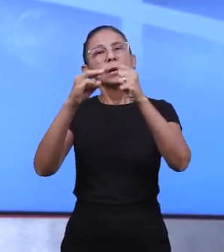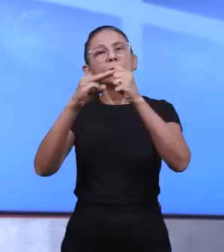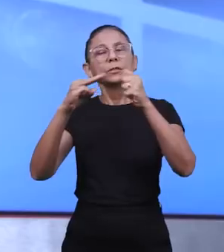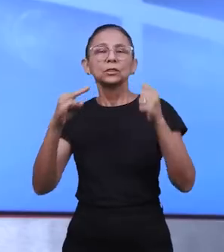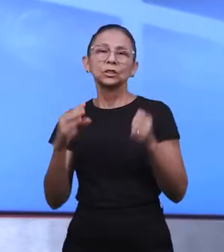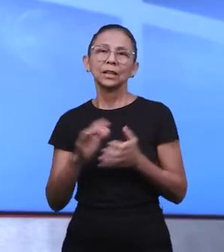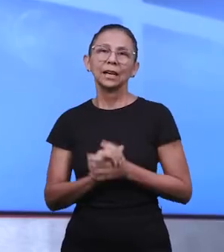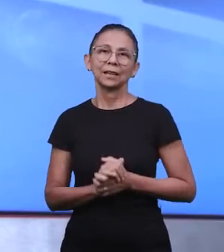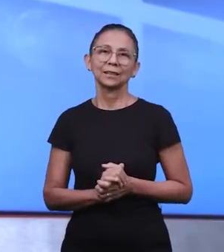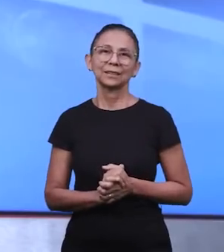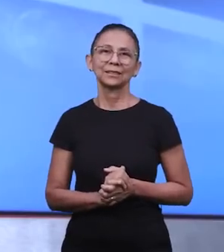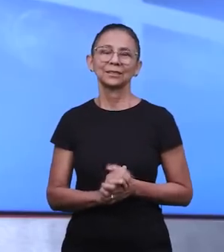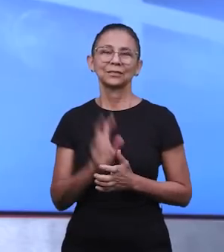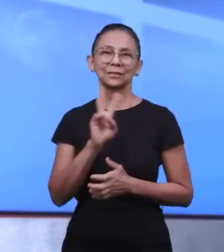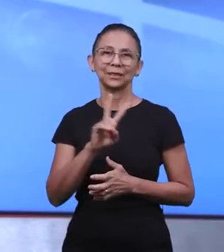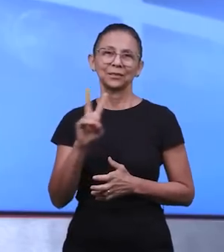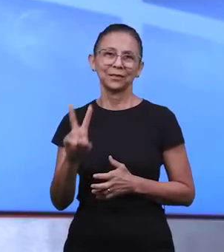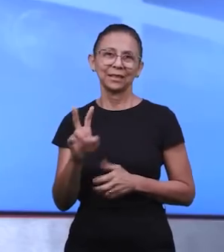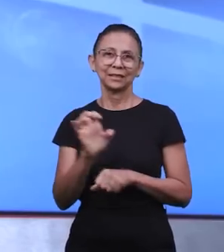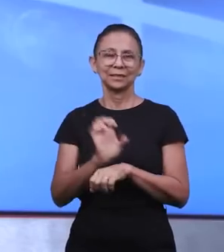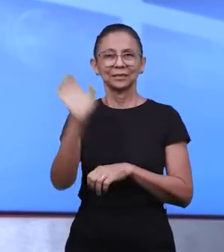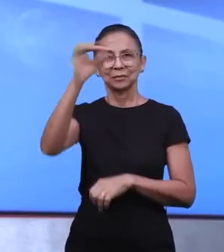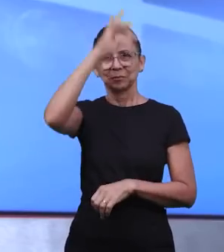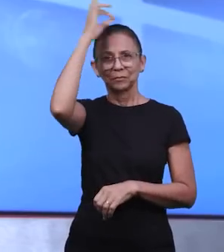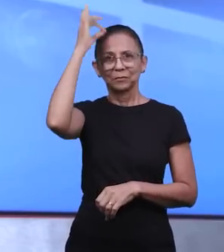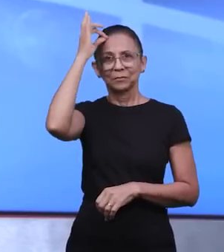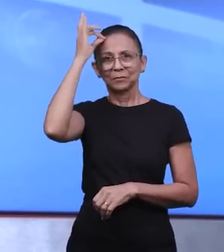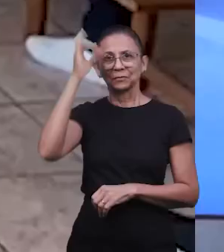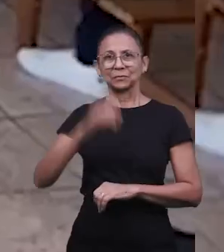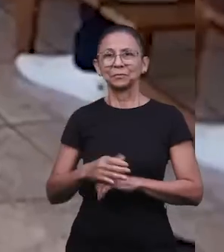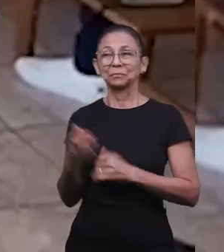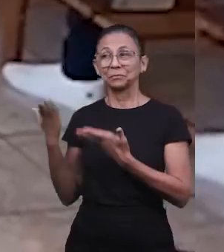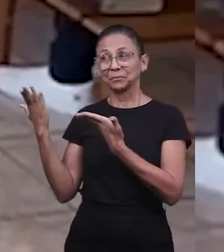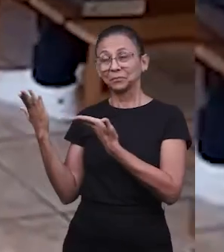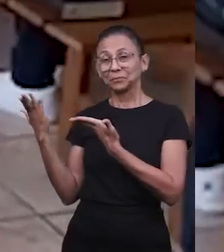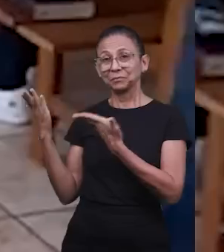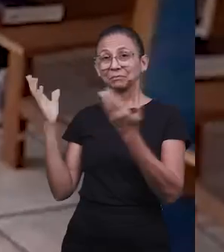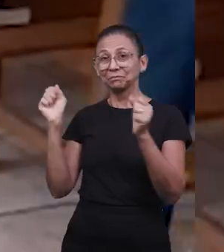Santa Inês, aqui na cidade de Vila Velha. Olha só que bênção!